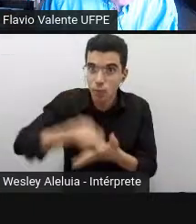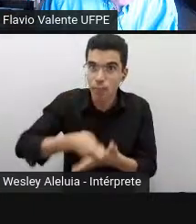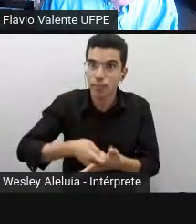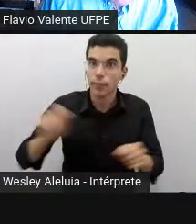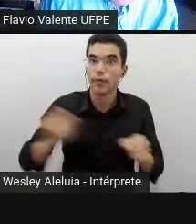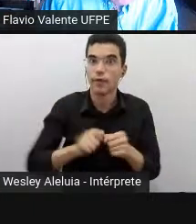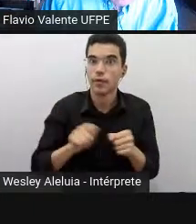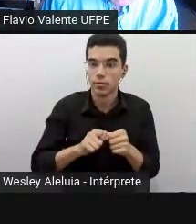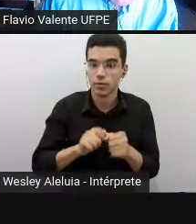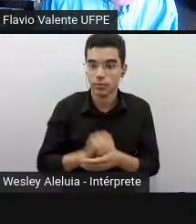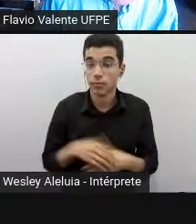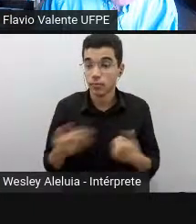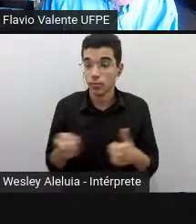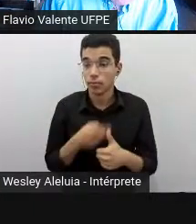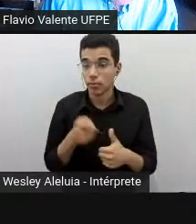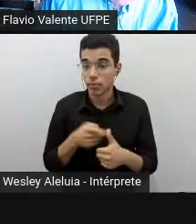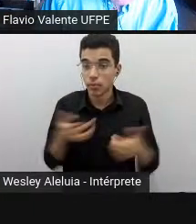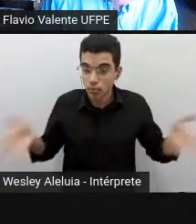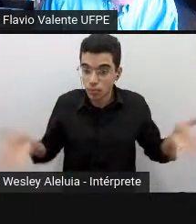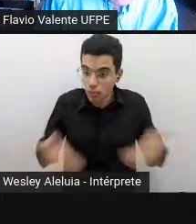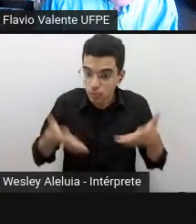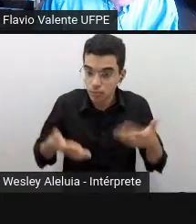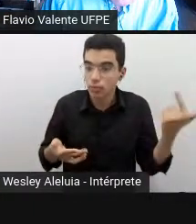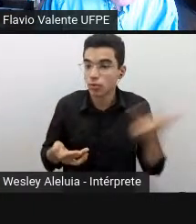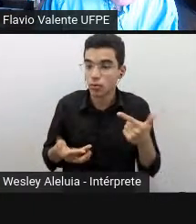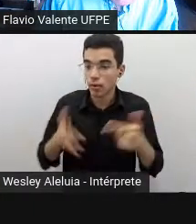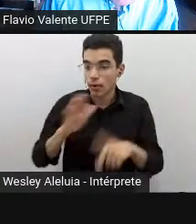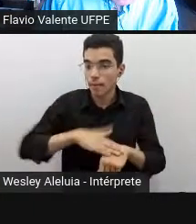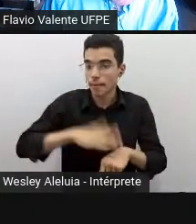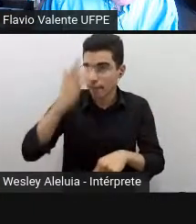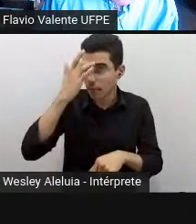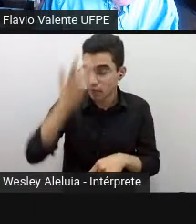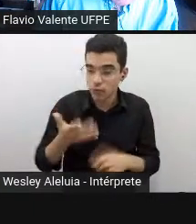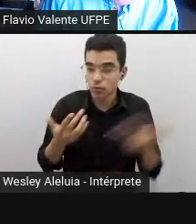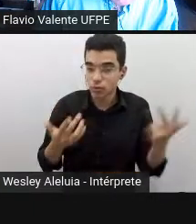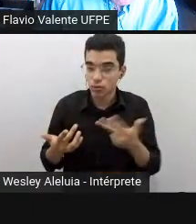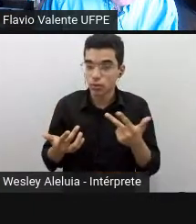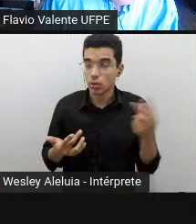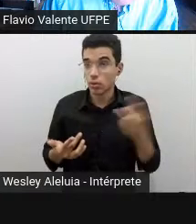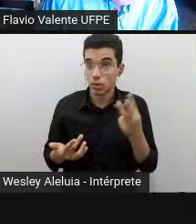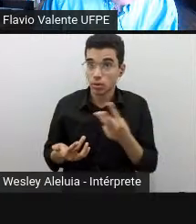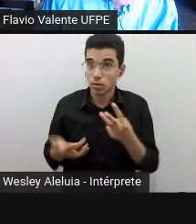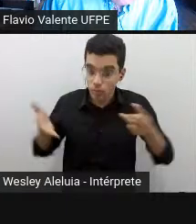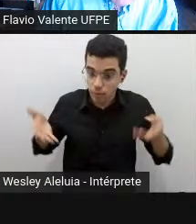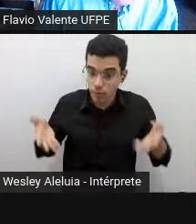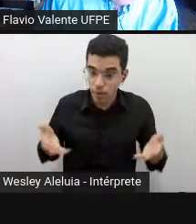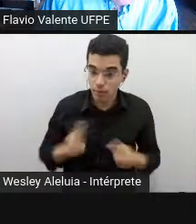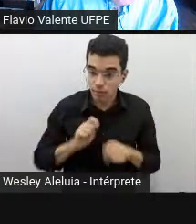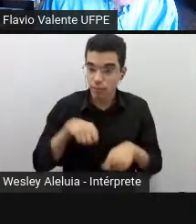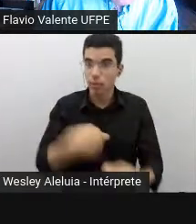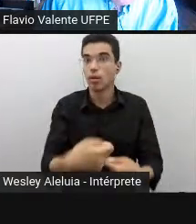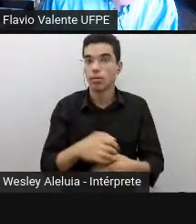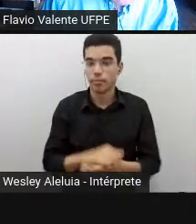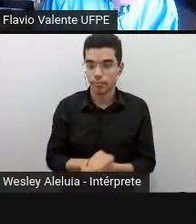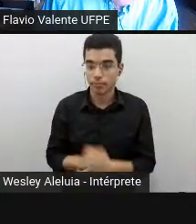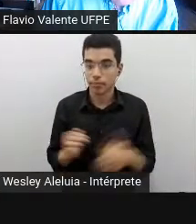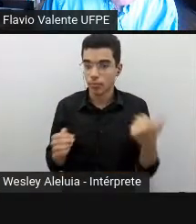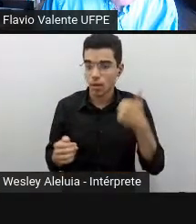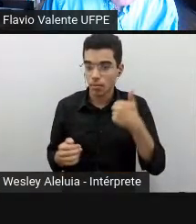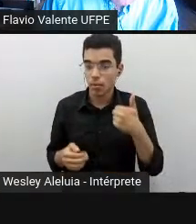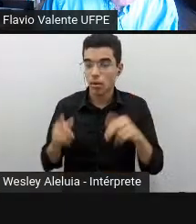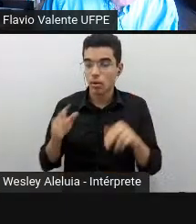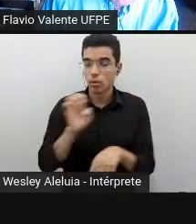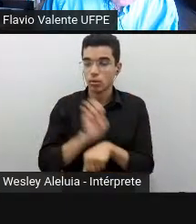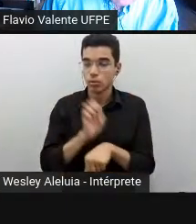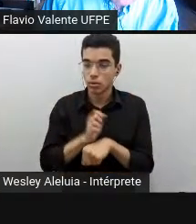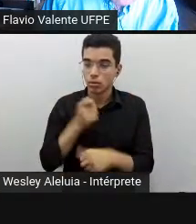é facilitação e o outro é o provimento. A promoção é que o Estado deve criar condições que possibilitam